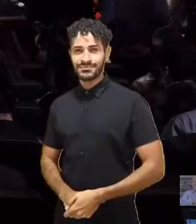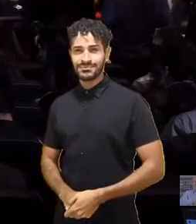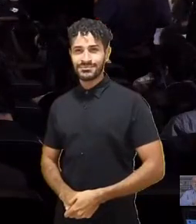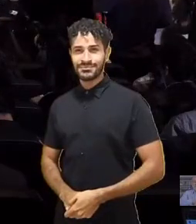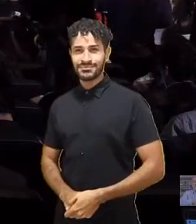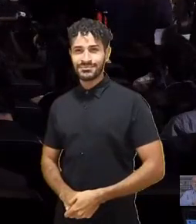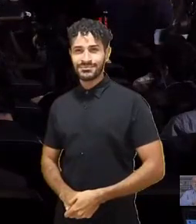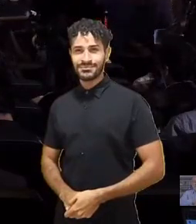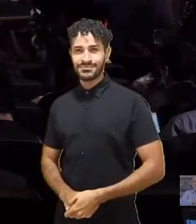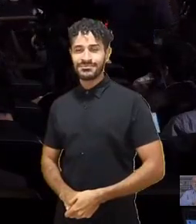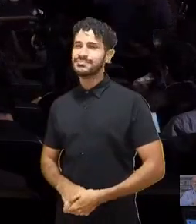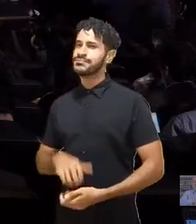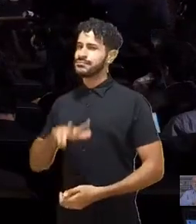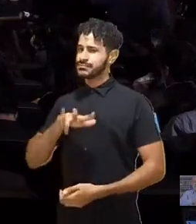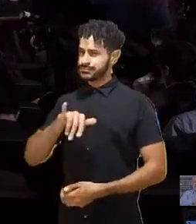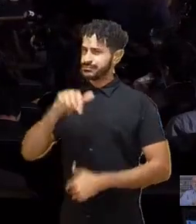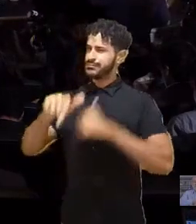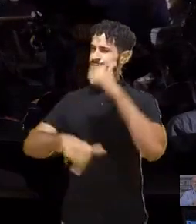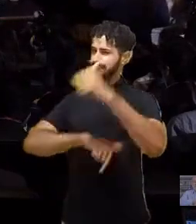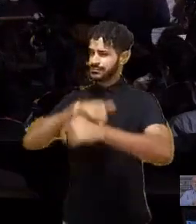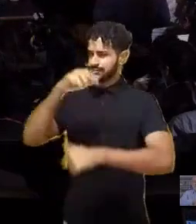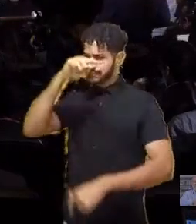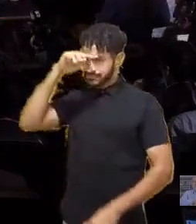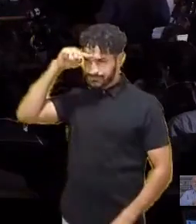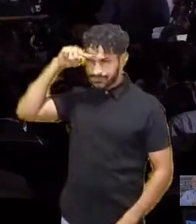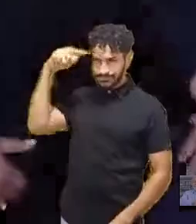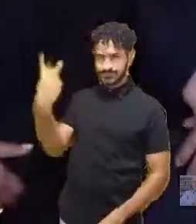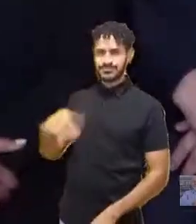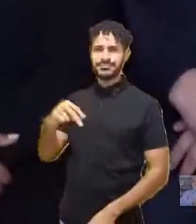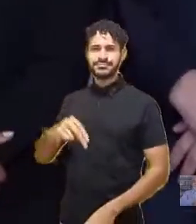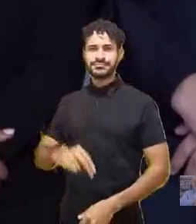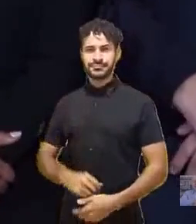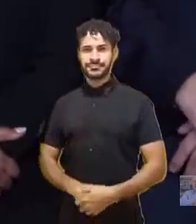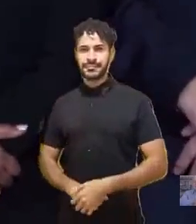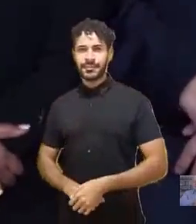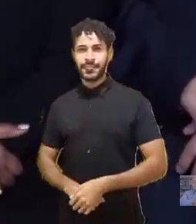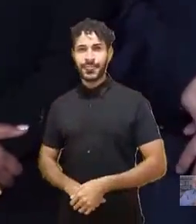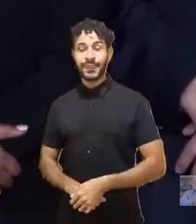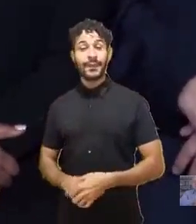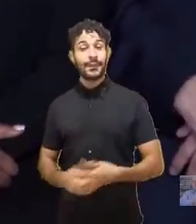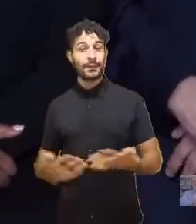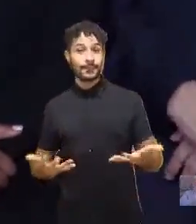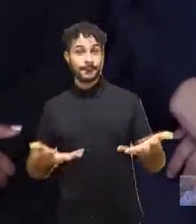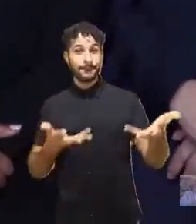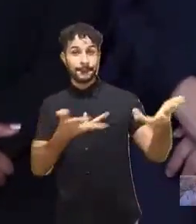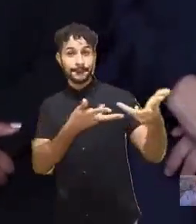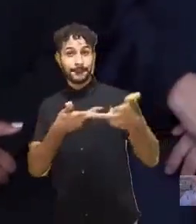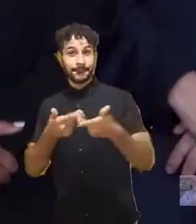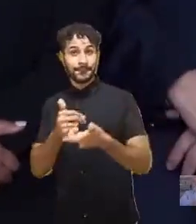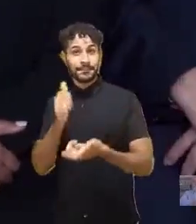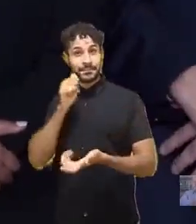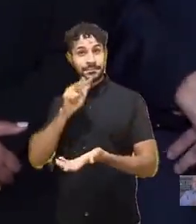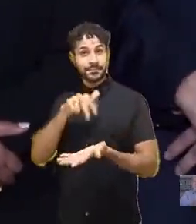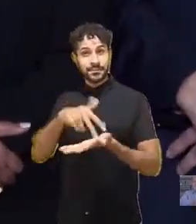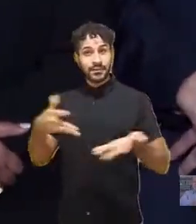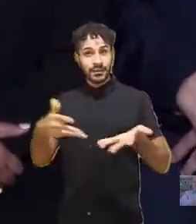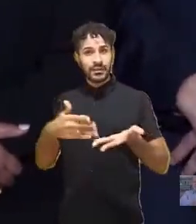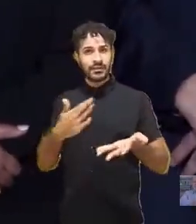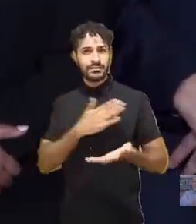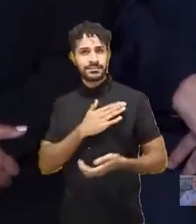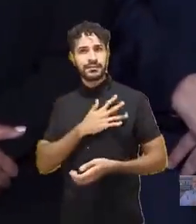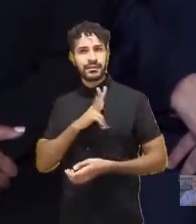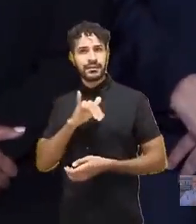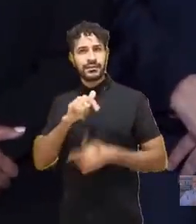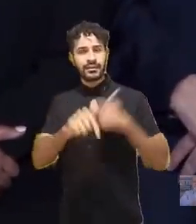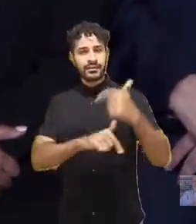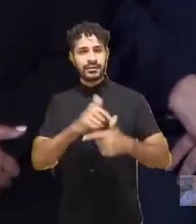Vai ter trabalho viu muito trabalho bem queria chamar agora o companheiro que vai ocupar a parte